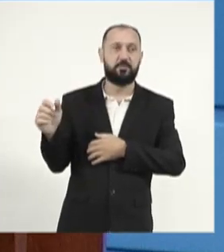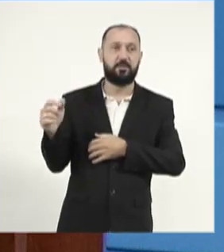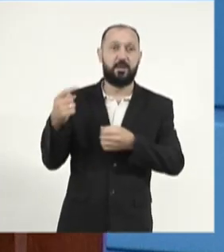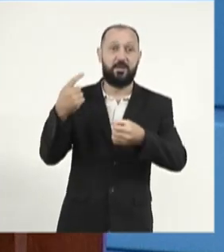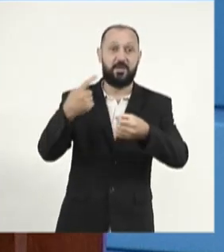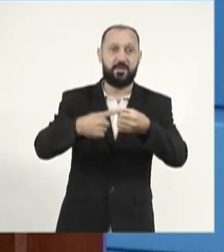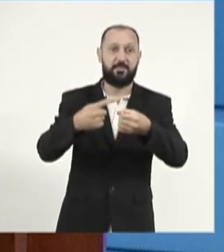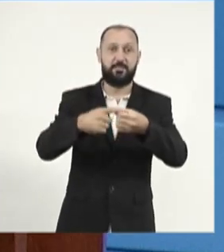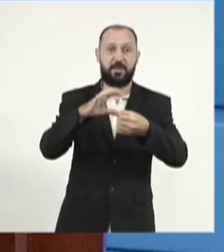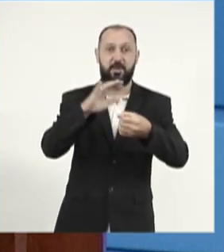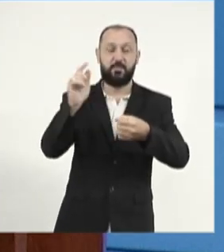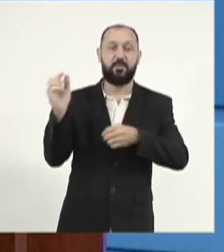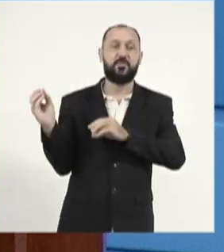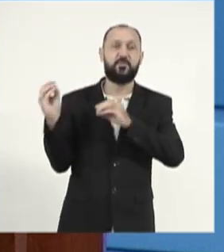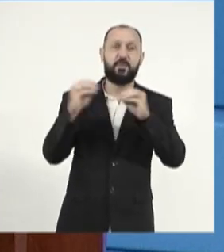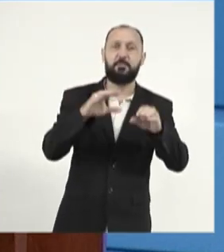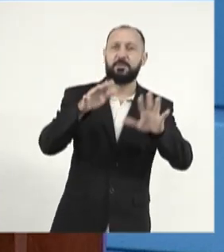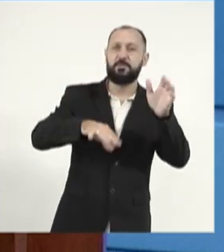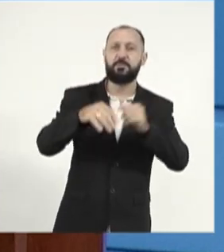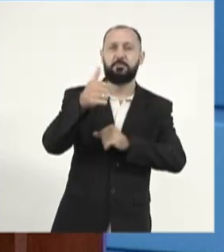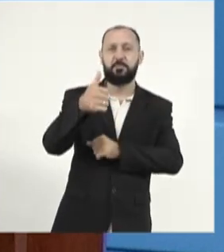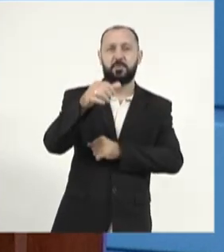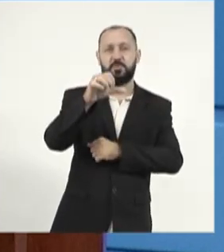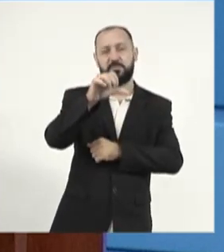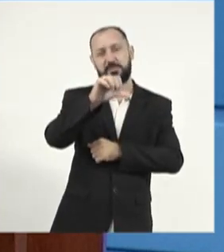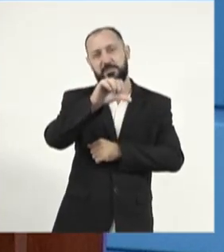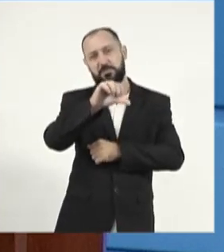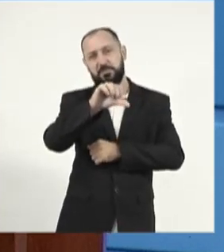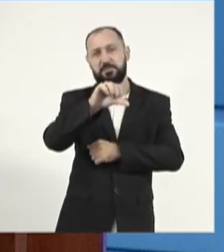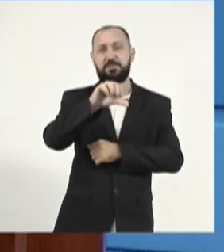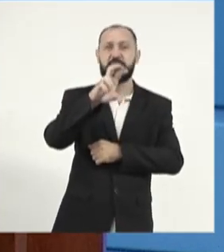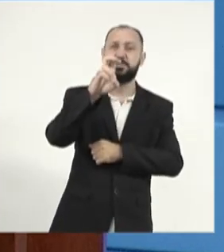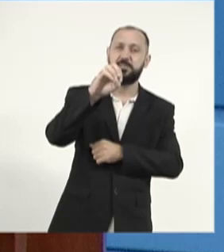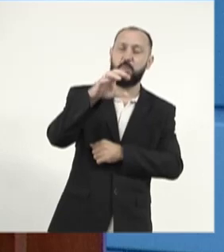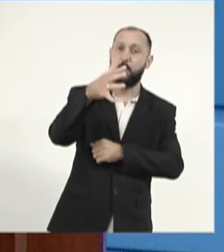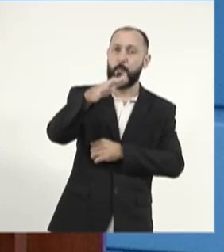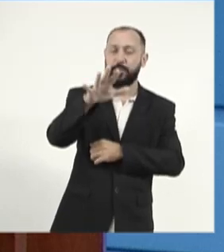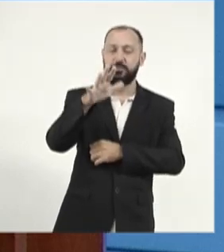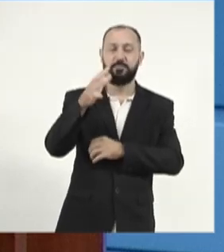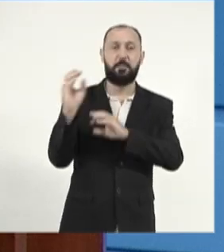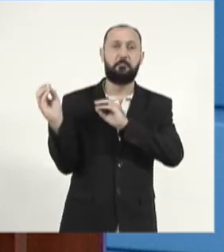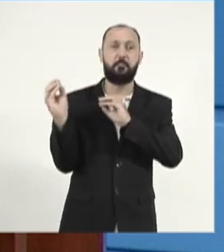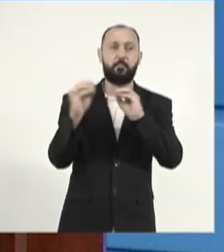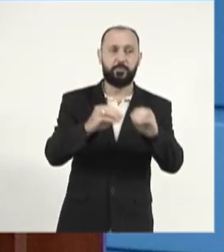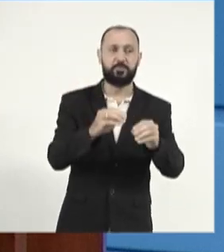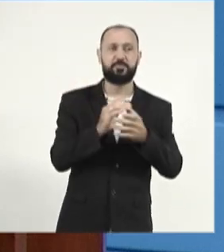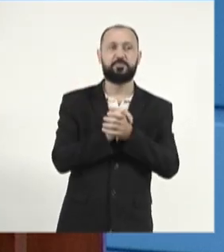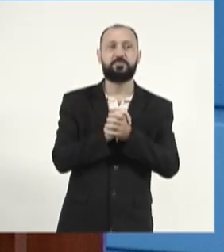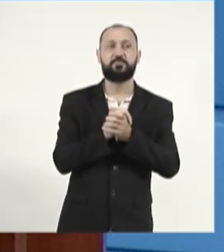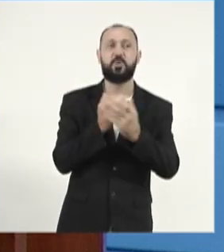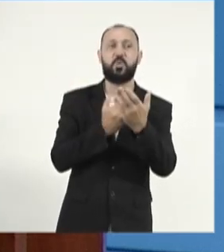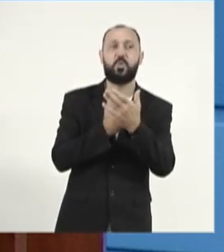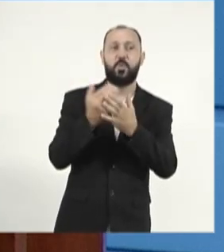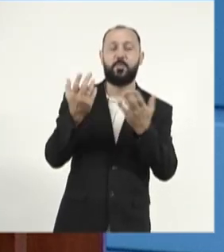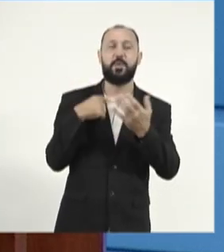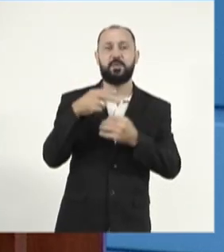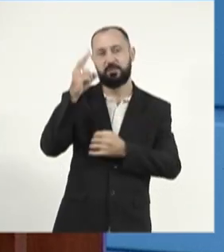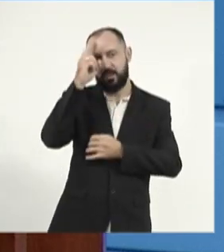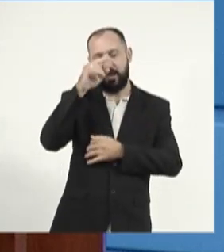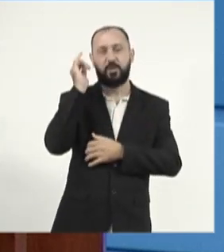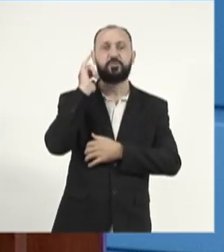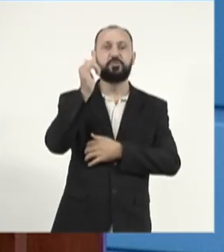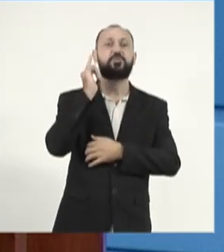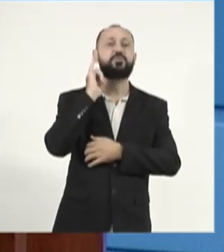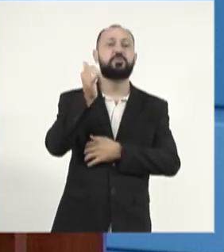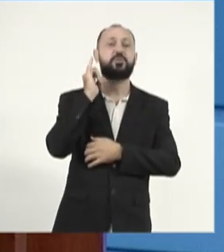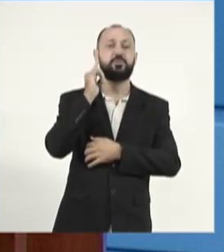cidade de Campo Grande em meados do ano de 1950, e começa a contar toda a história e